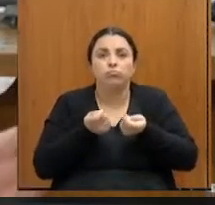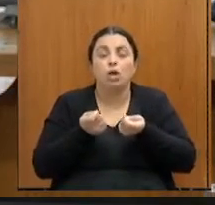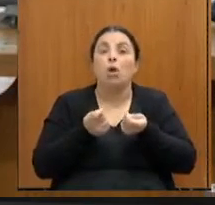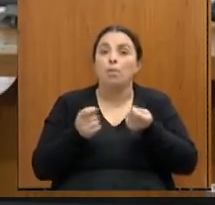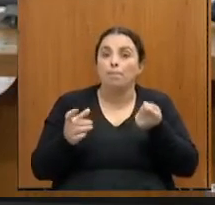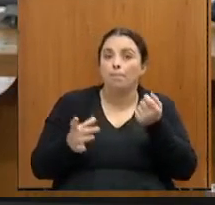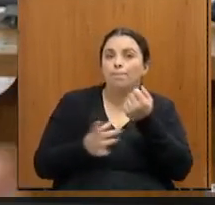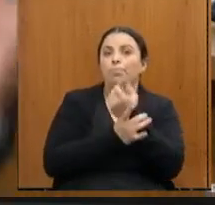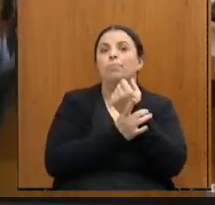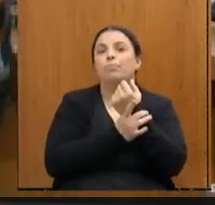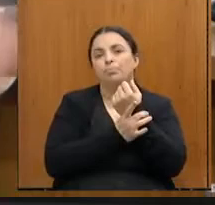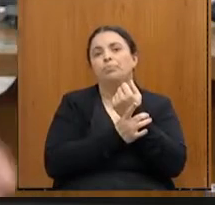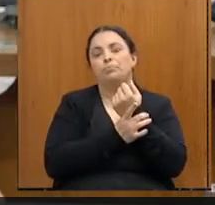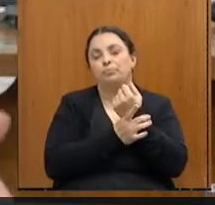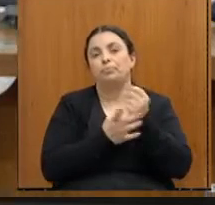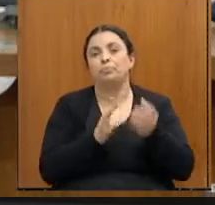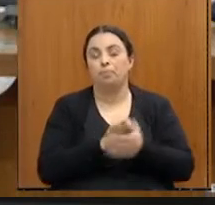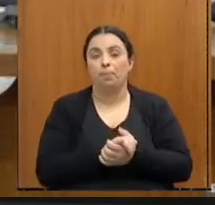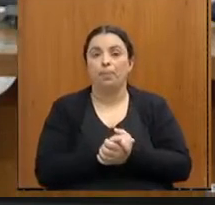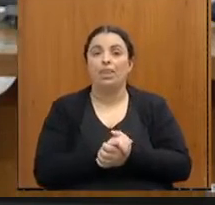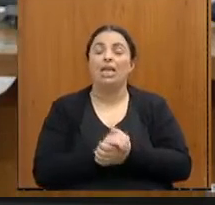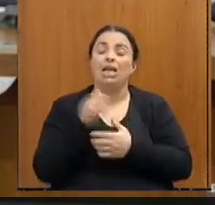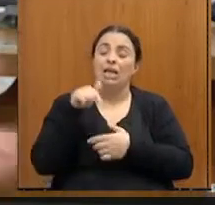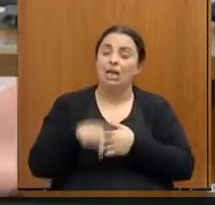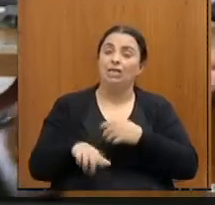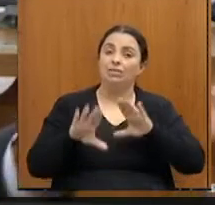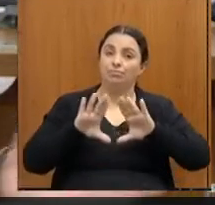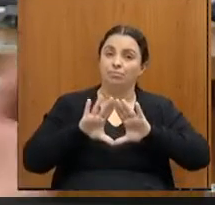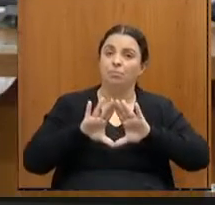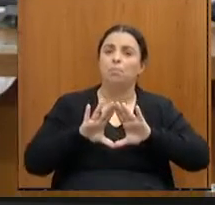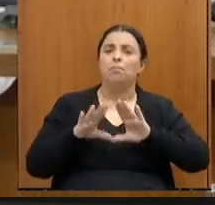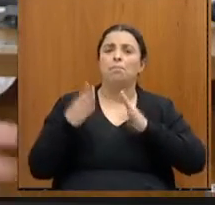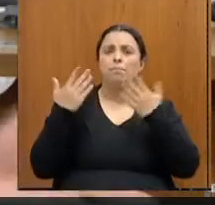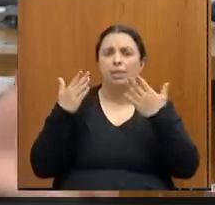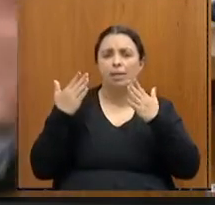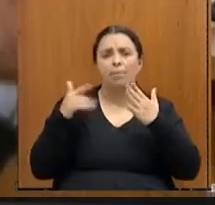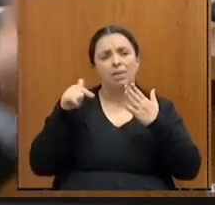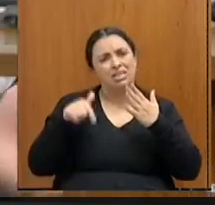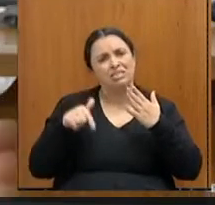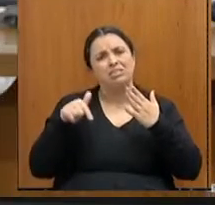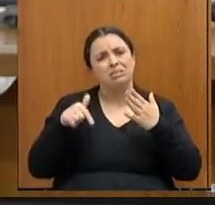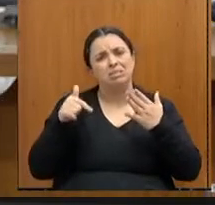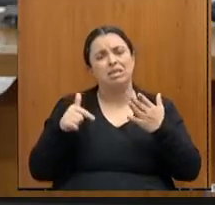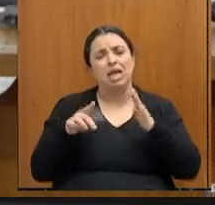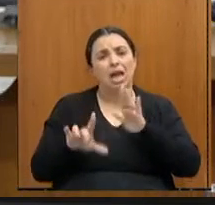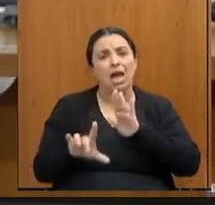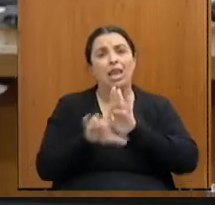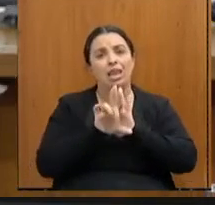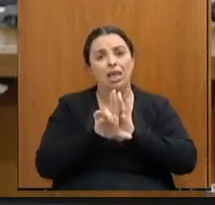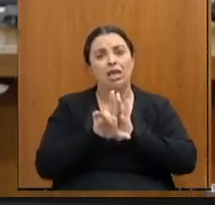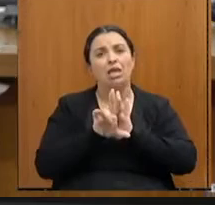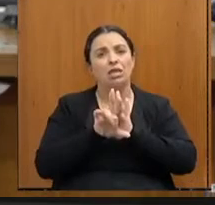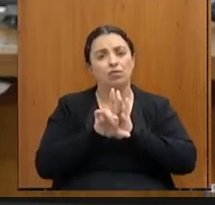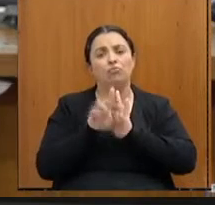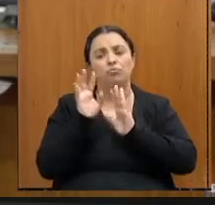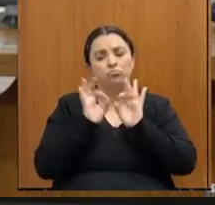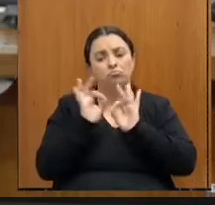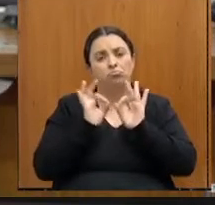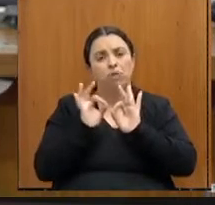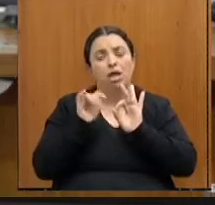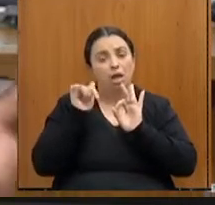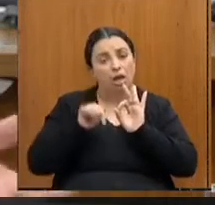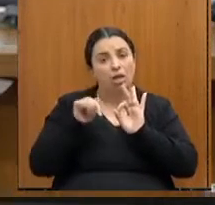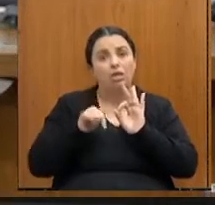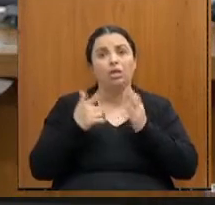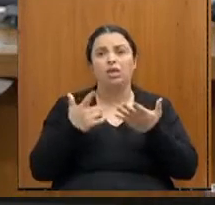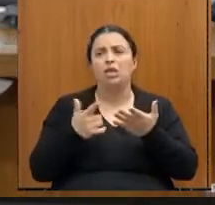com relação a lei desta casa aqui Parabéns realmente por essa casa pela lei é que